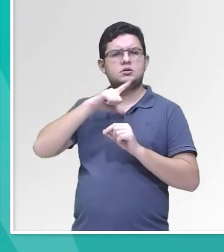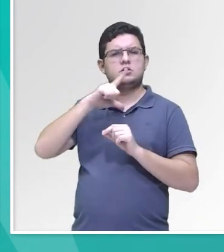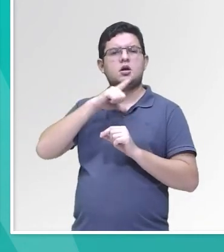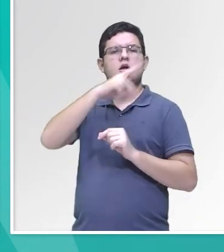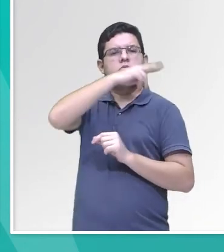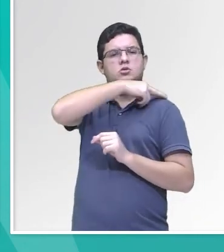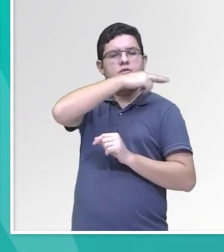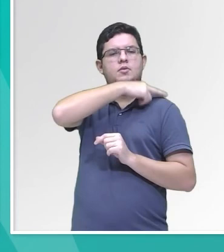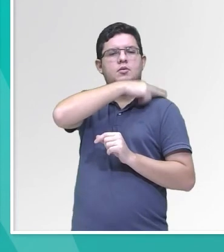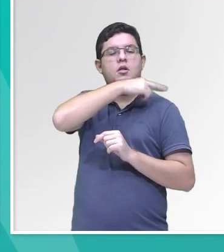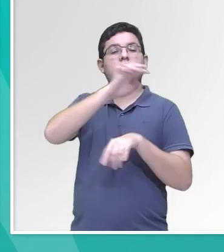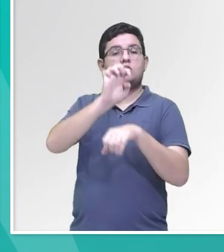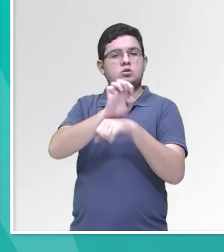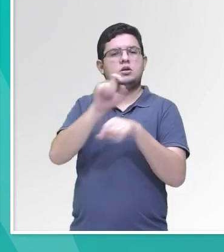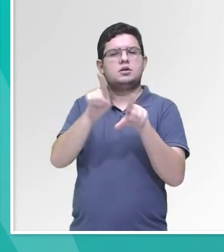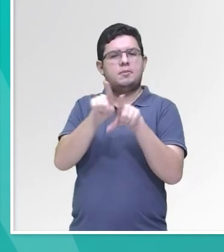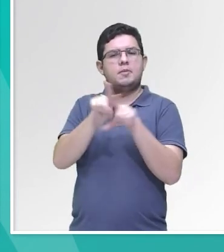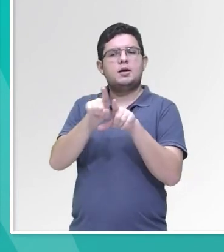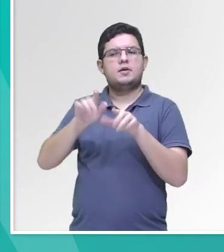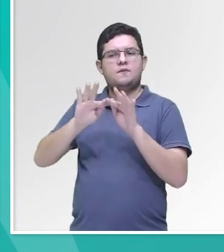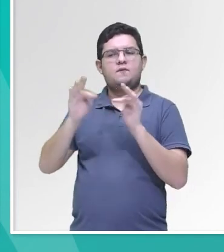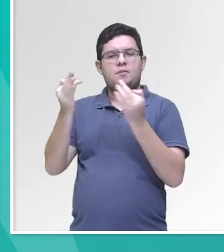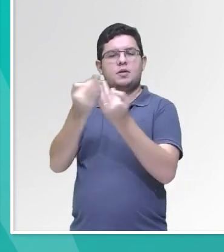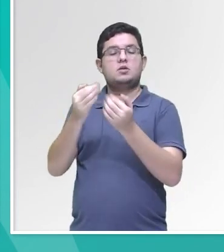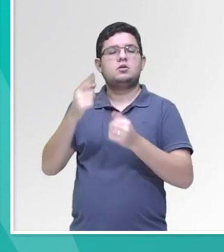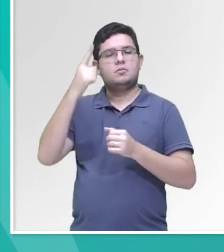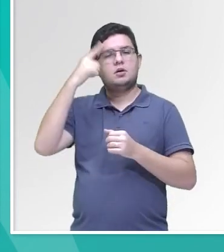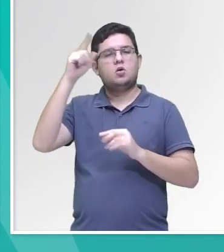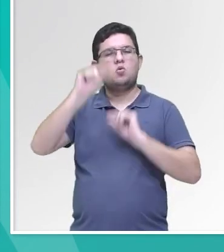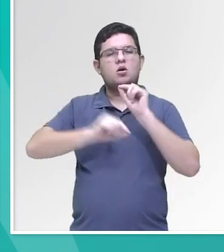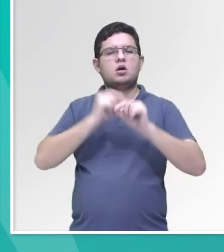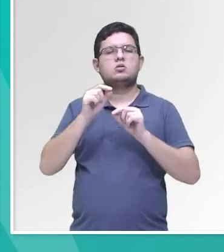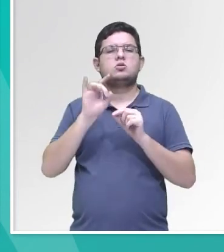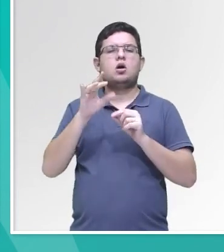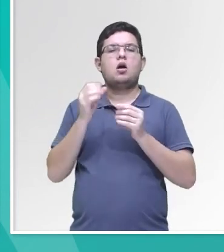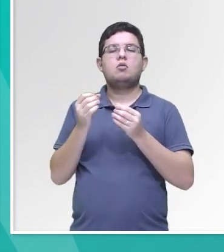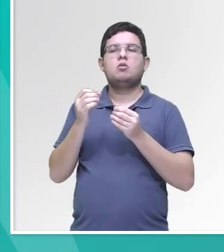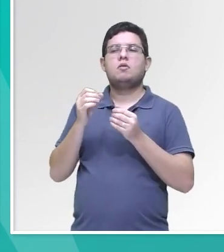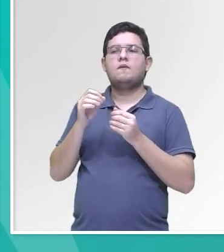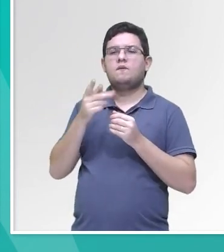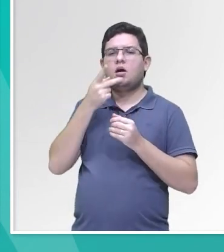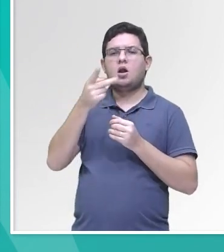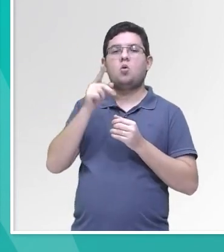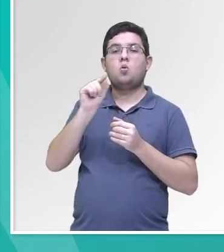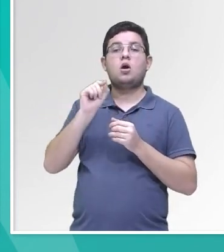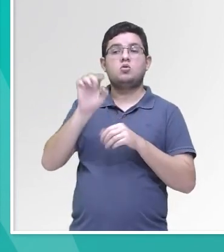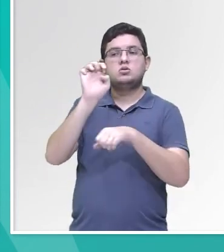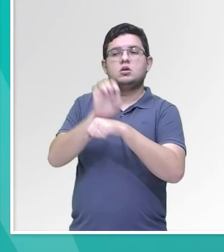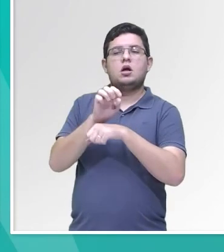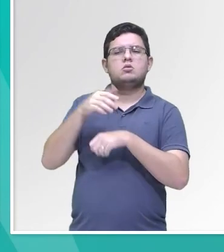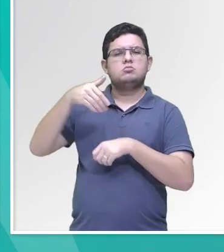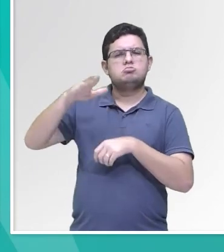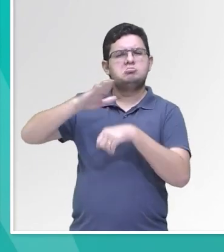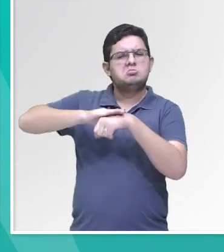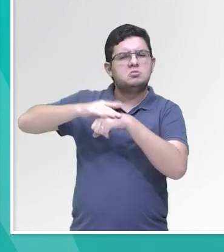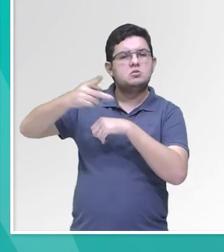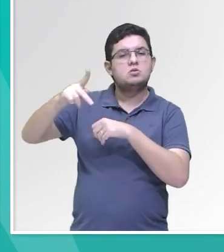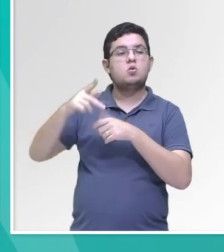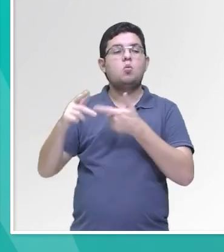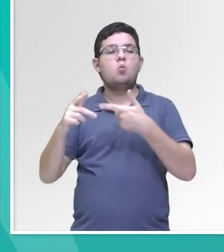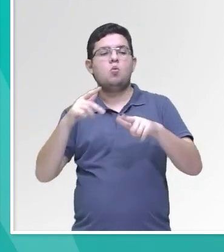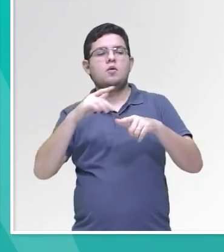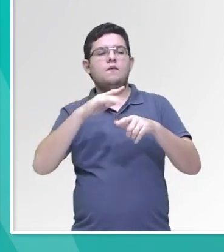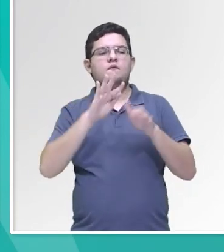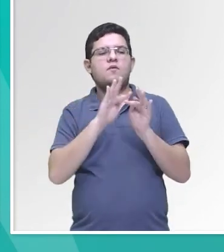Estado e para a família, mas não faz só dizer, ei, Estado, faz sua parte pelos surdos, ei, família, faz suas partes